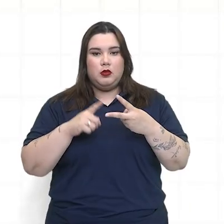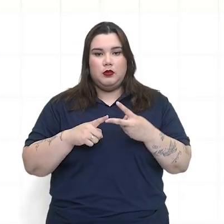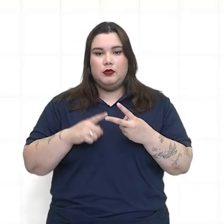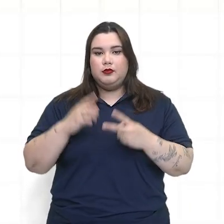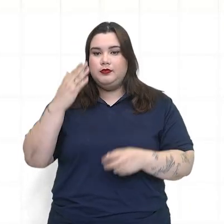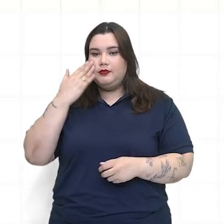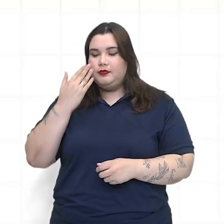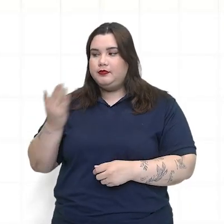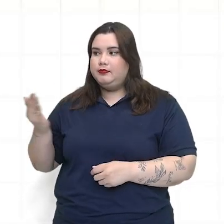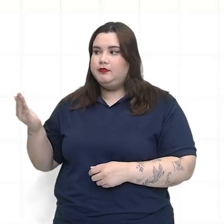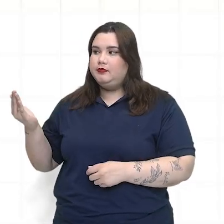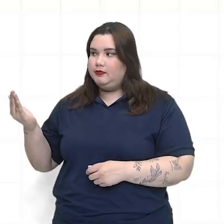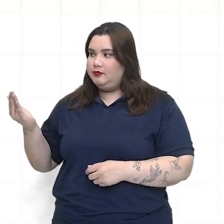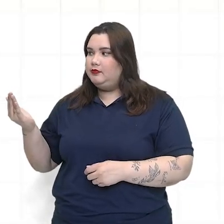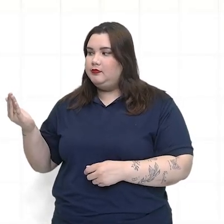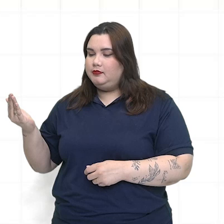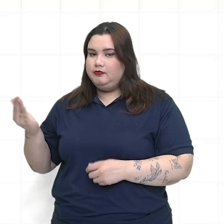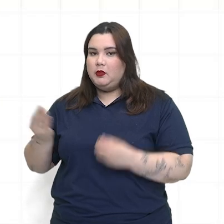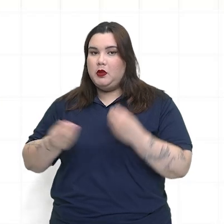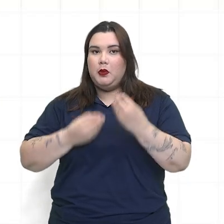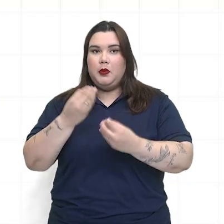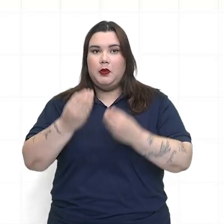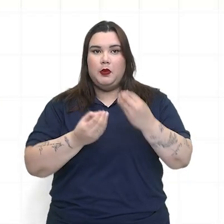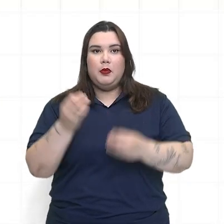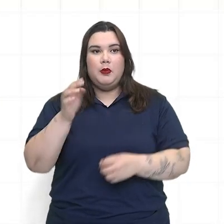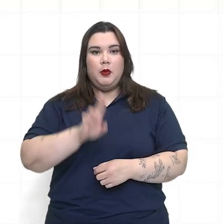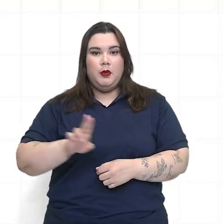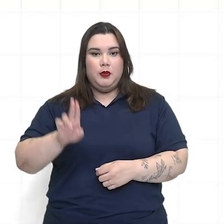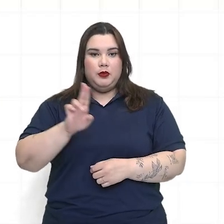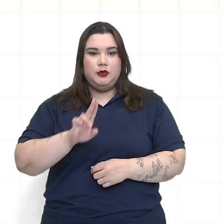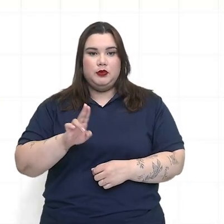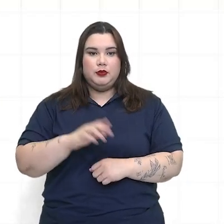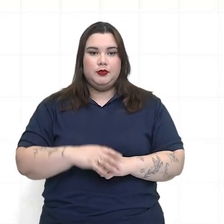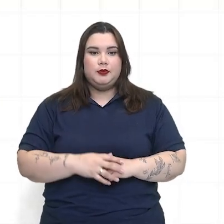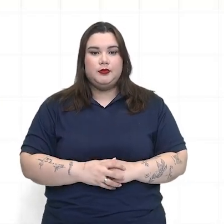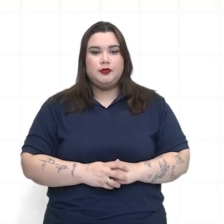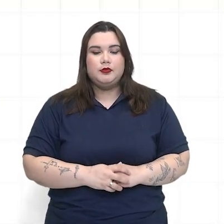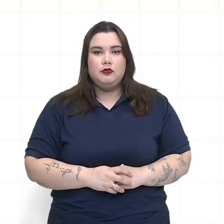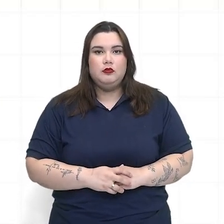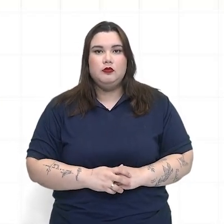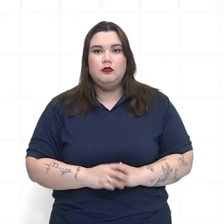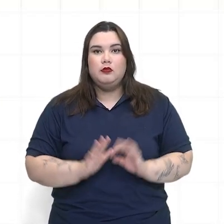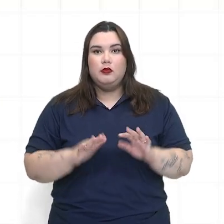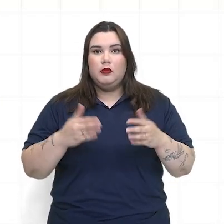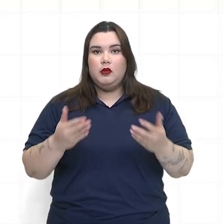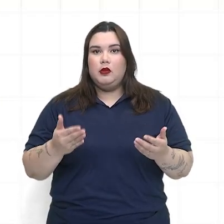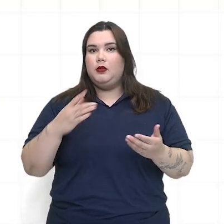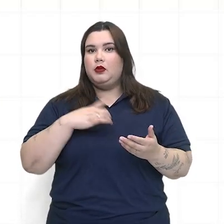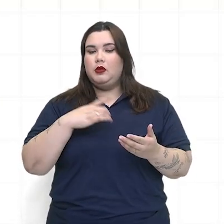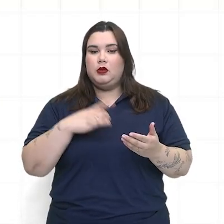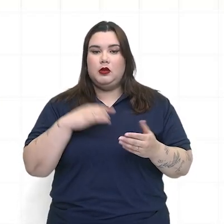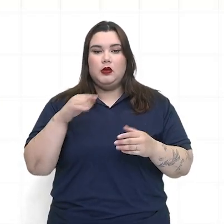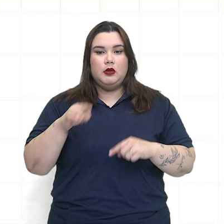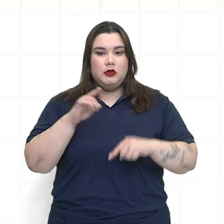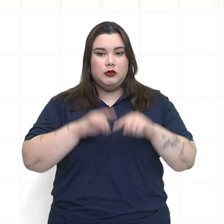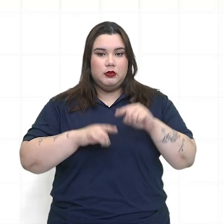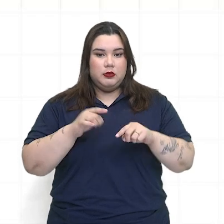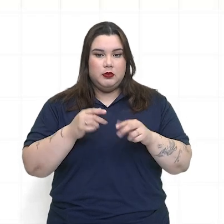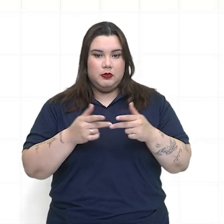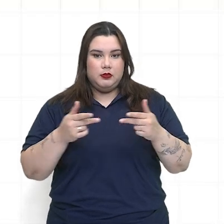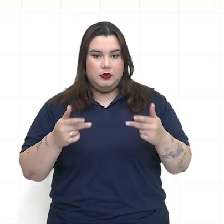aqui na cartela como que a gente vai fazer o uso do transferidor. Então, temos aqui o